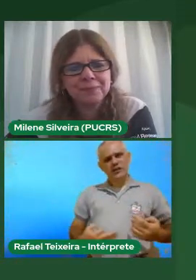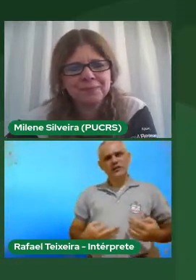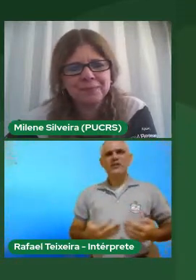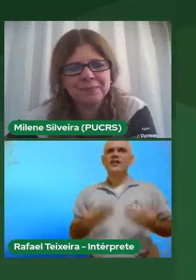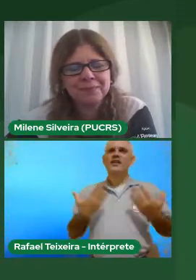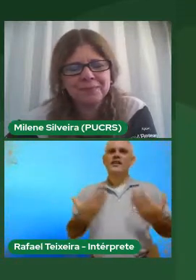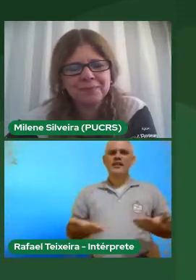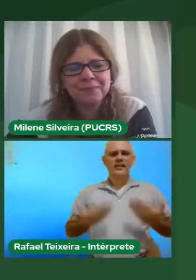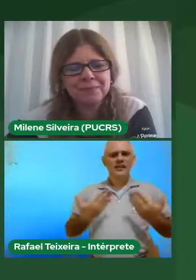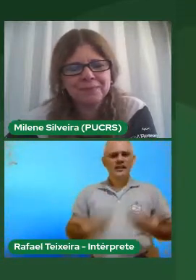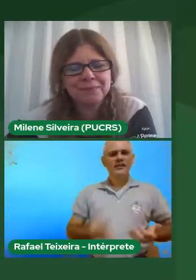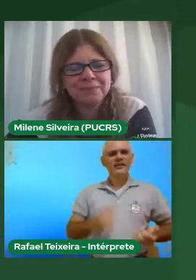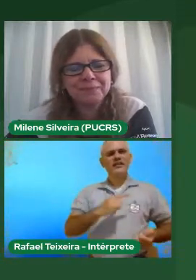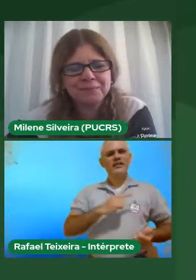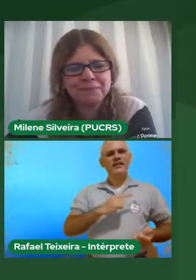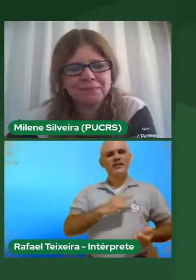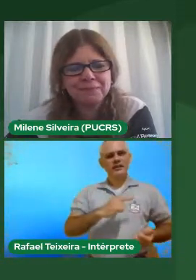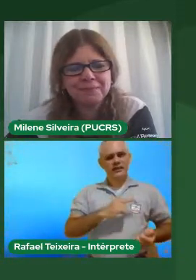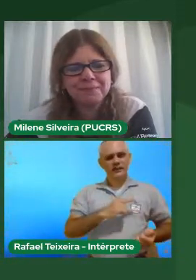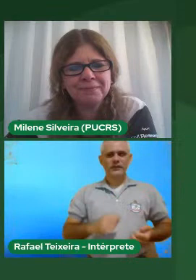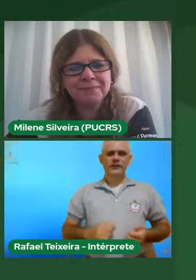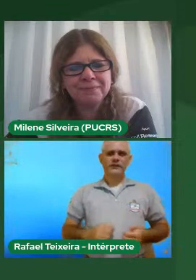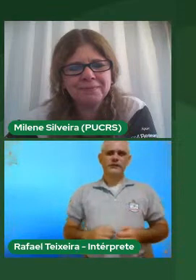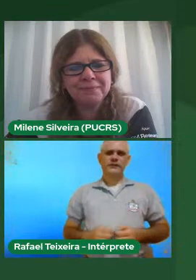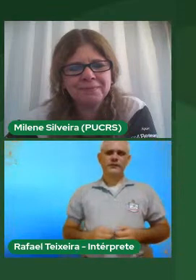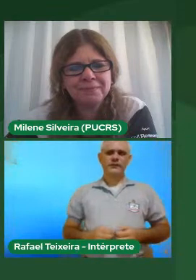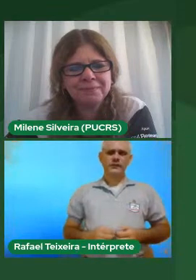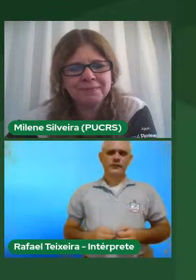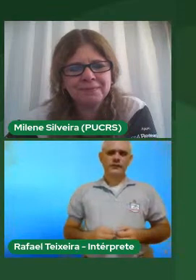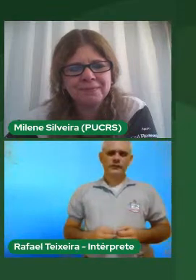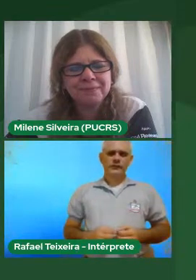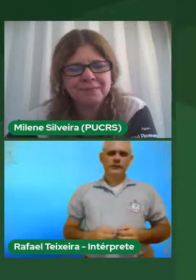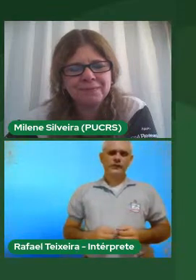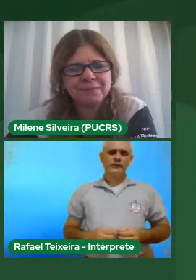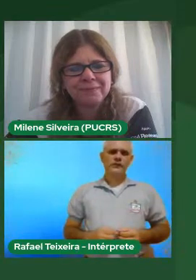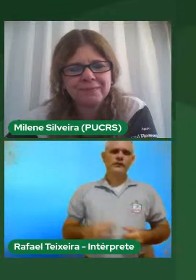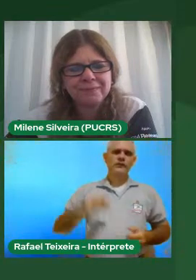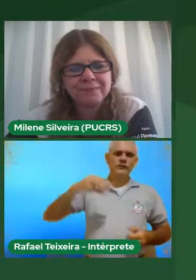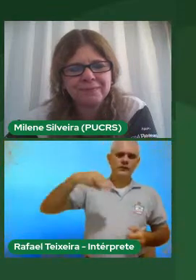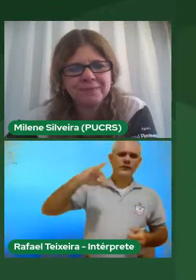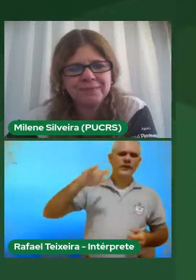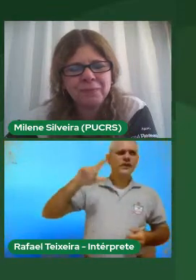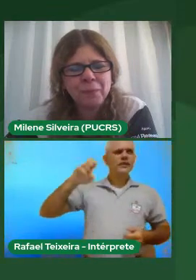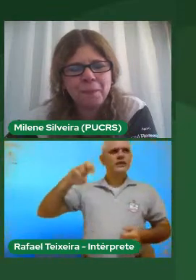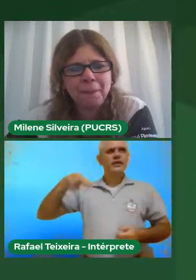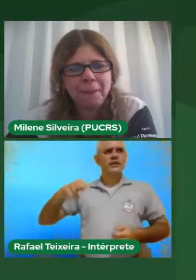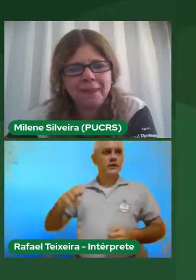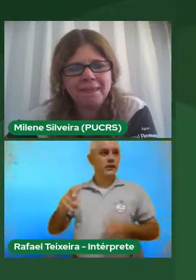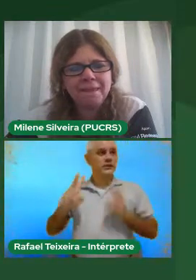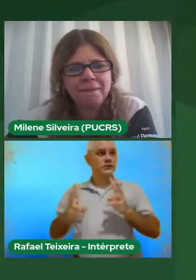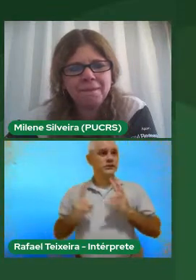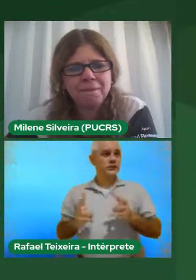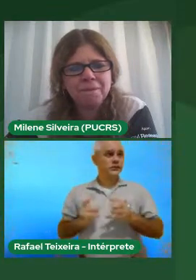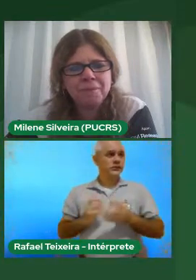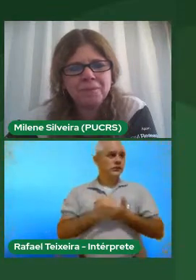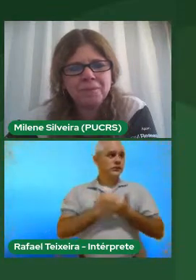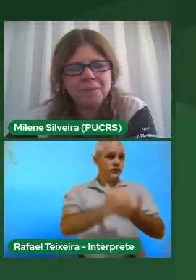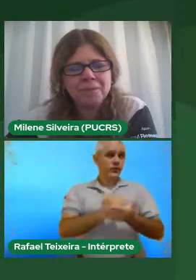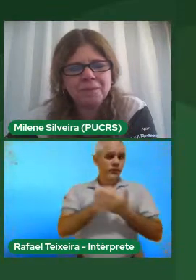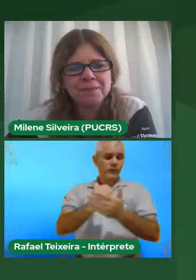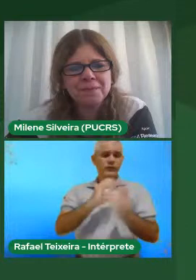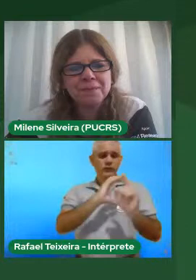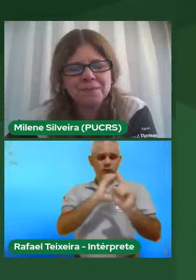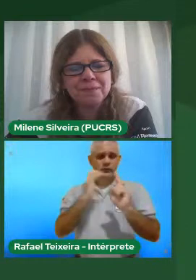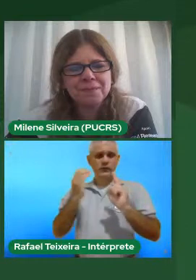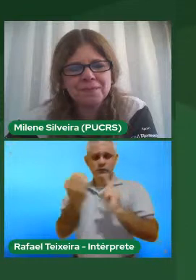que ela faz. Milene não só participa ativamente da nossa comunidade, mas ela também cuida da nossa